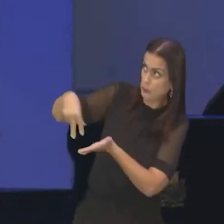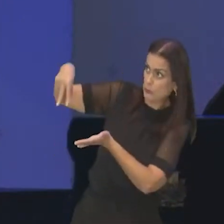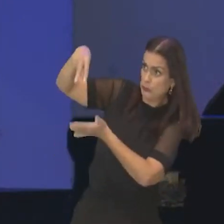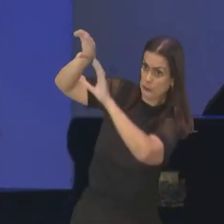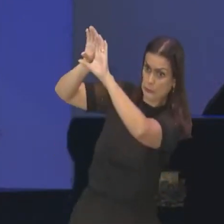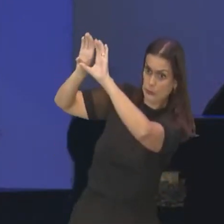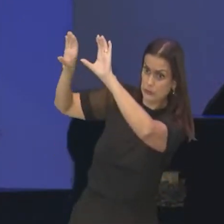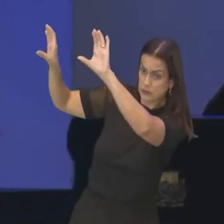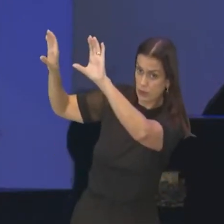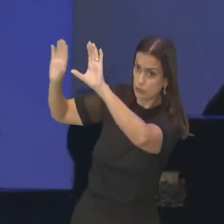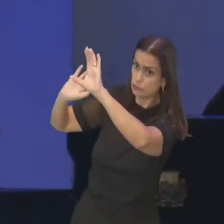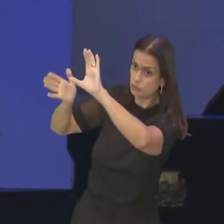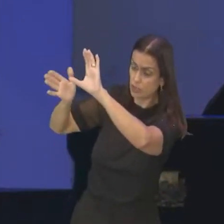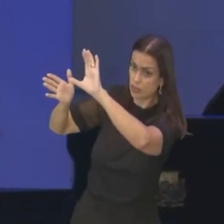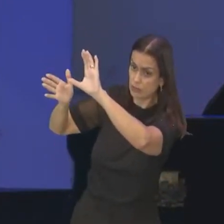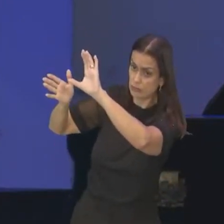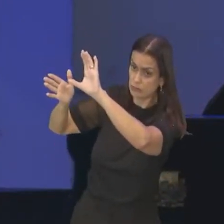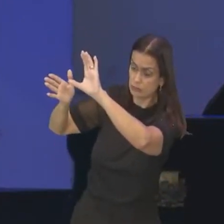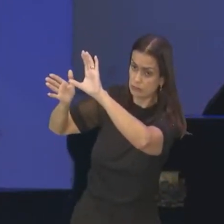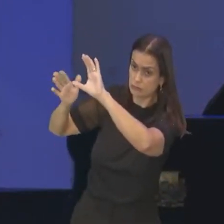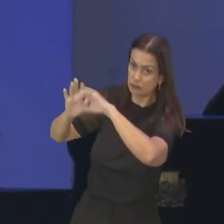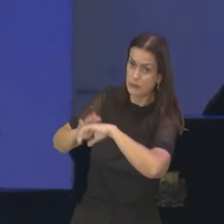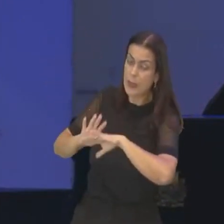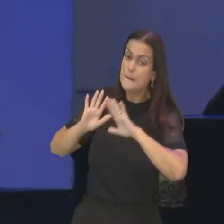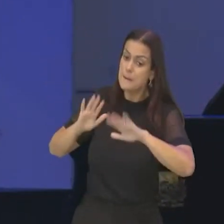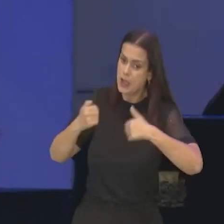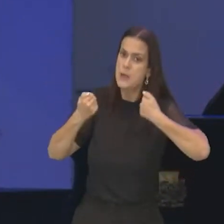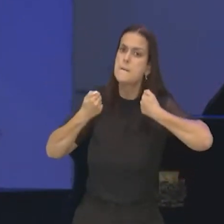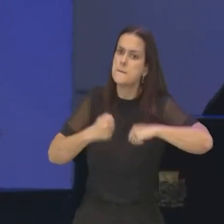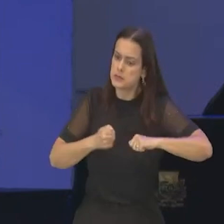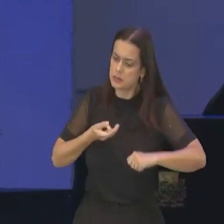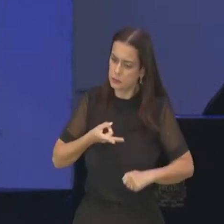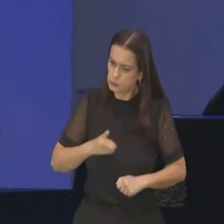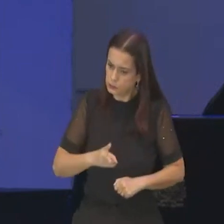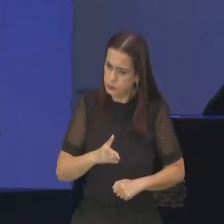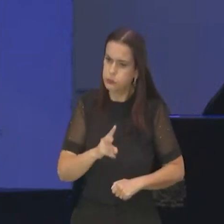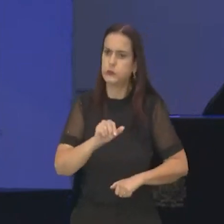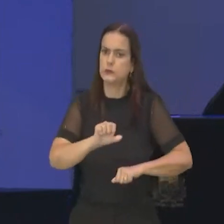corpórea de Cristo Jesus, precisariam avançar,